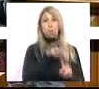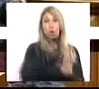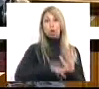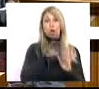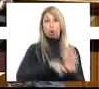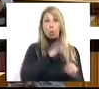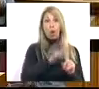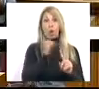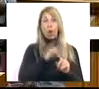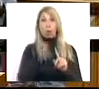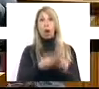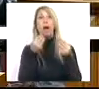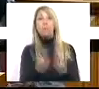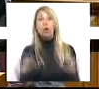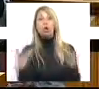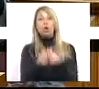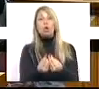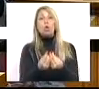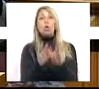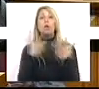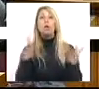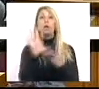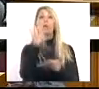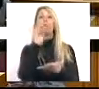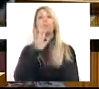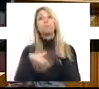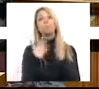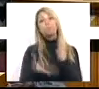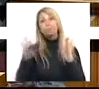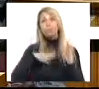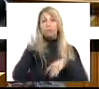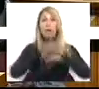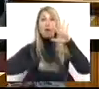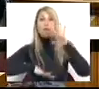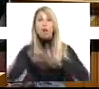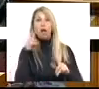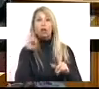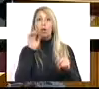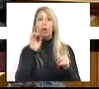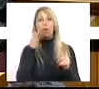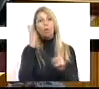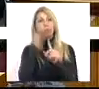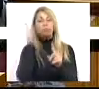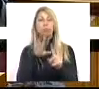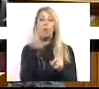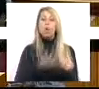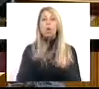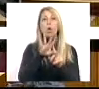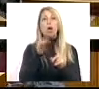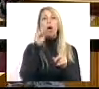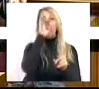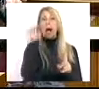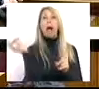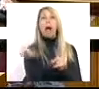anualmente juntamente com as grandes opções do plano, ou seja, visavam fazer um retrato da situação ambiental em Portugal